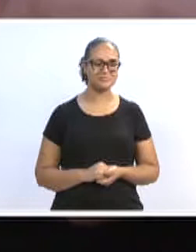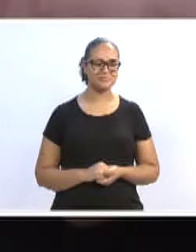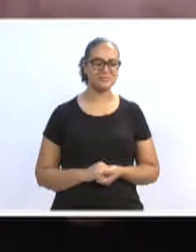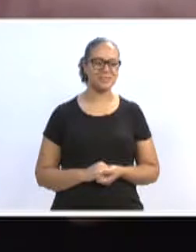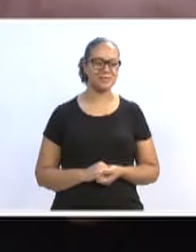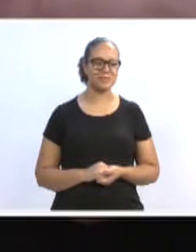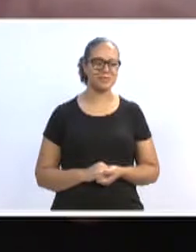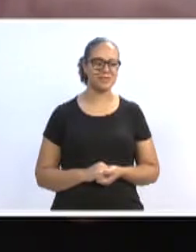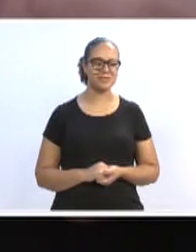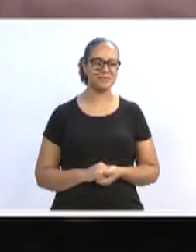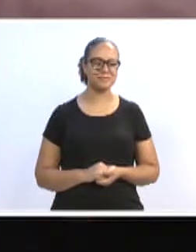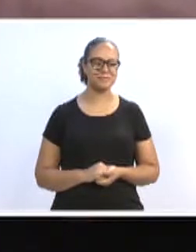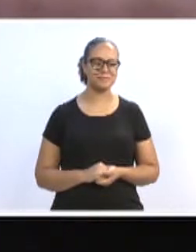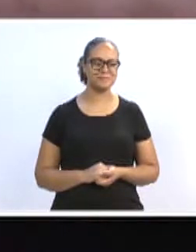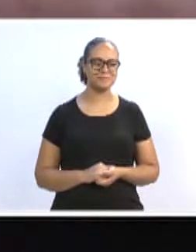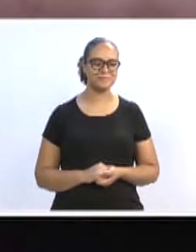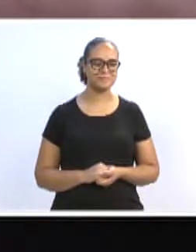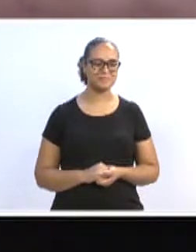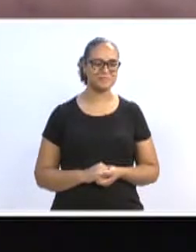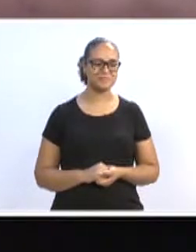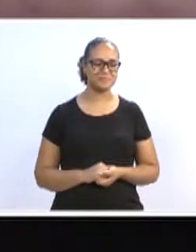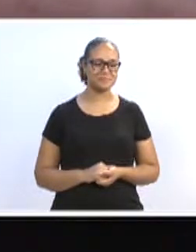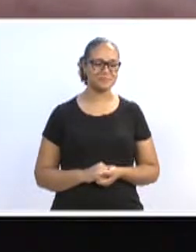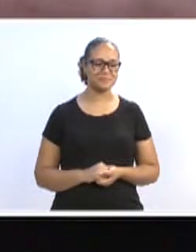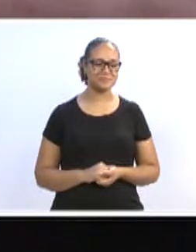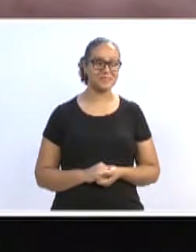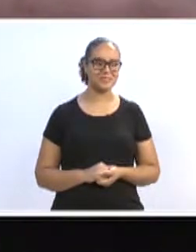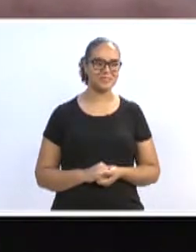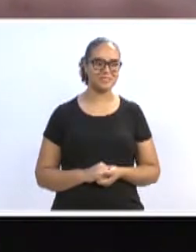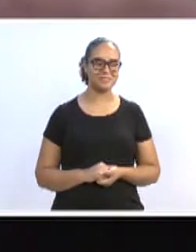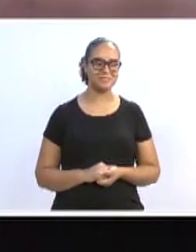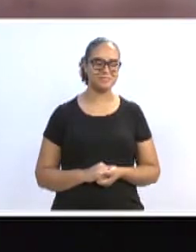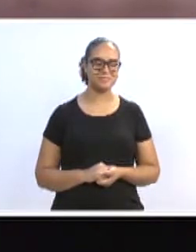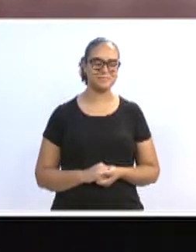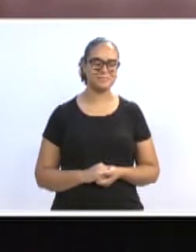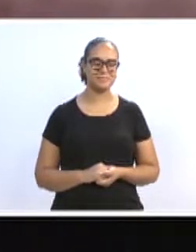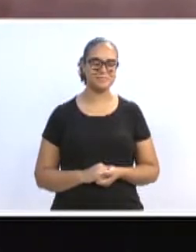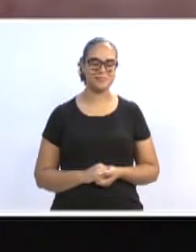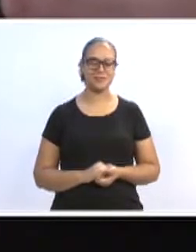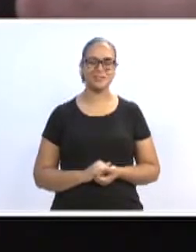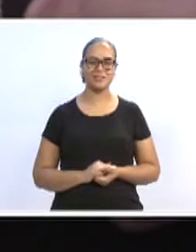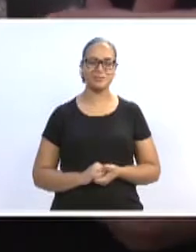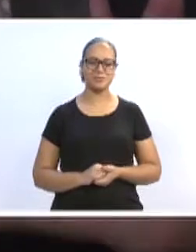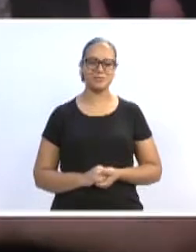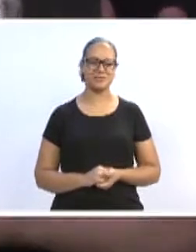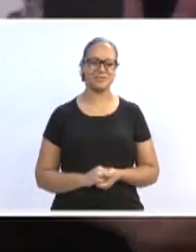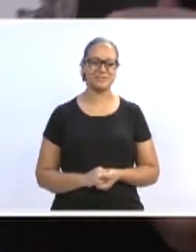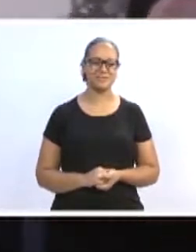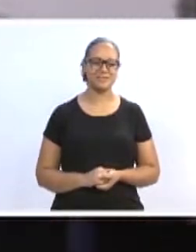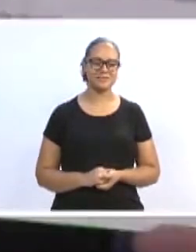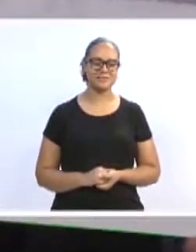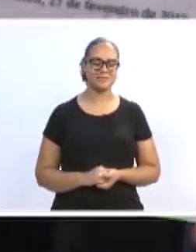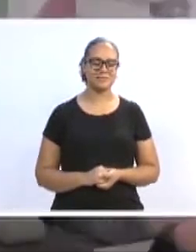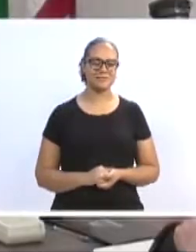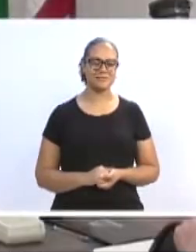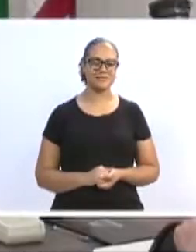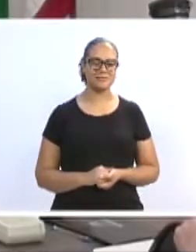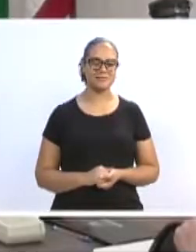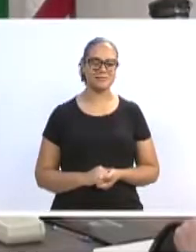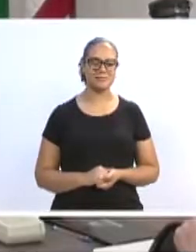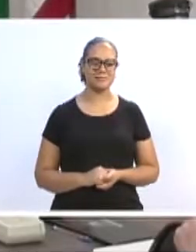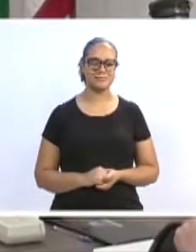de Blumenau, que também completa 50 anos de criação e relevantes serviços prestados à